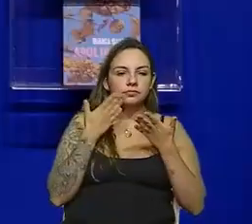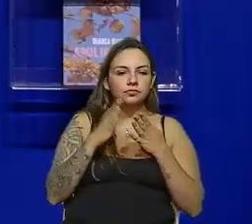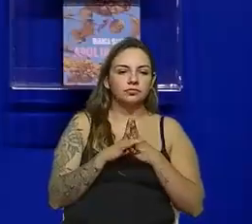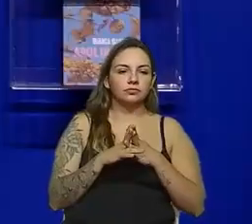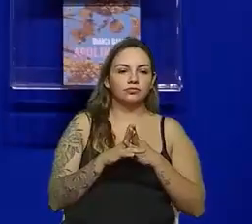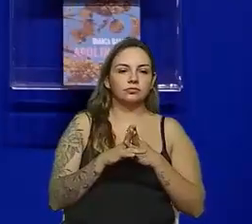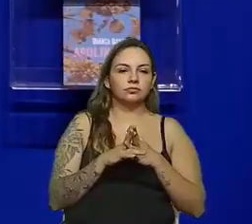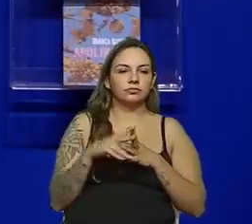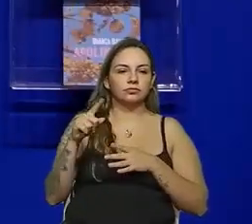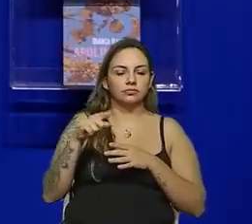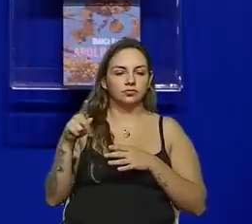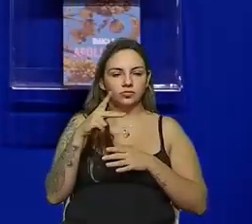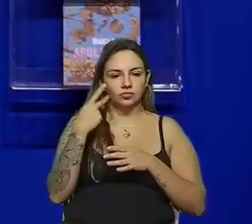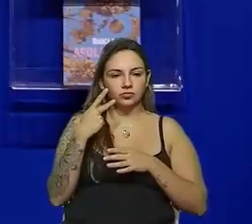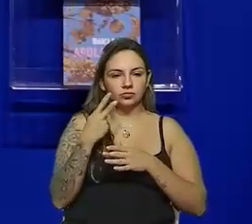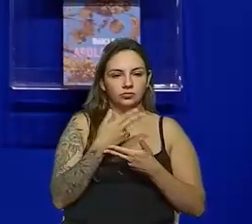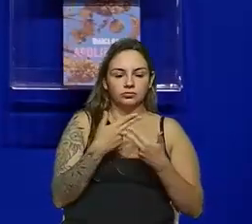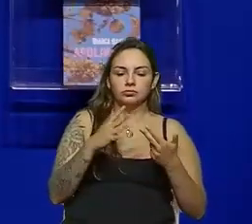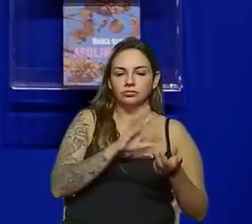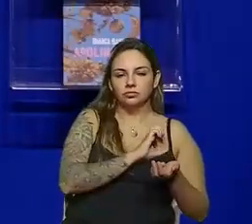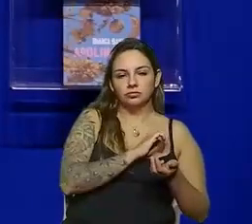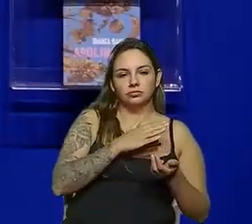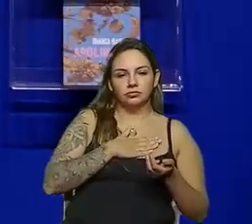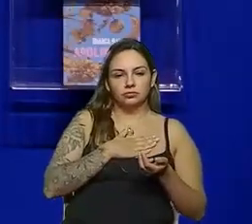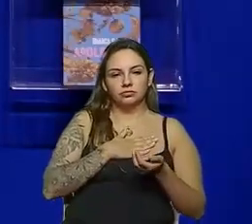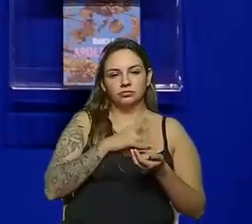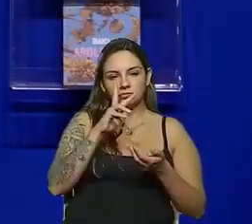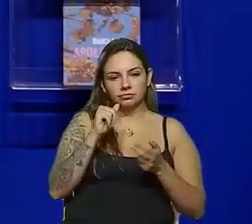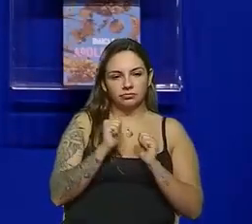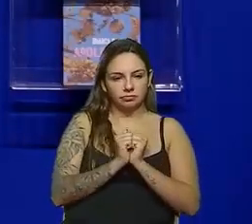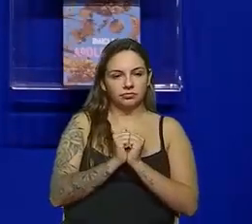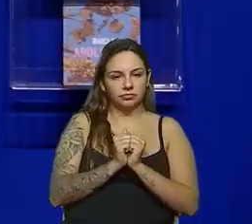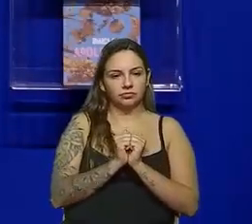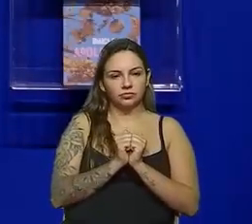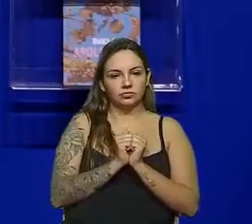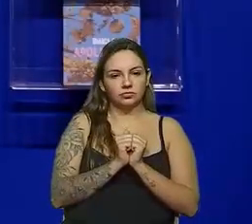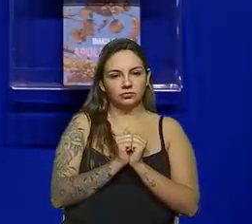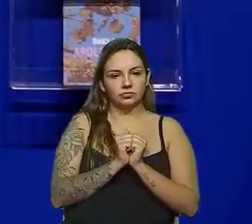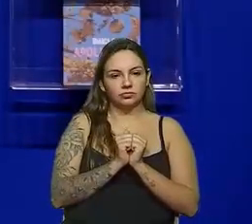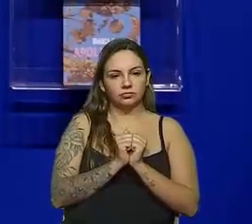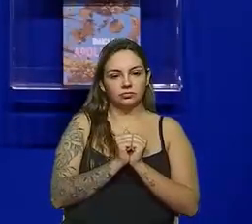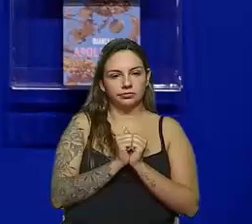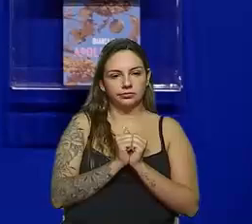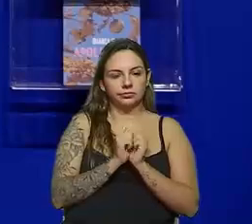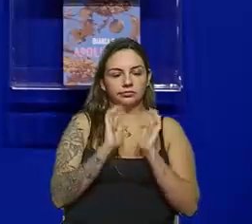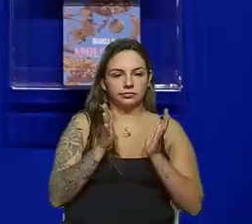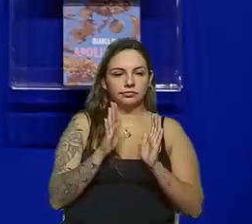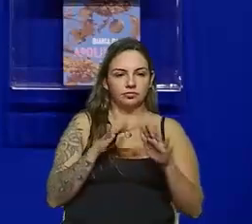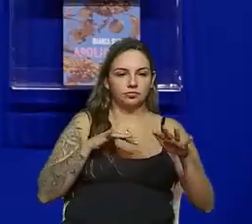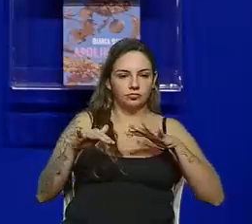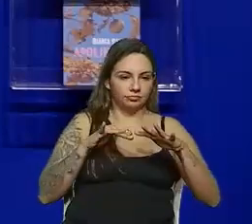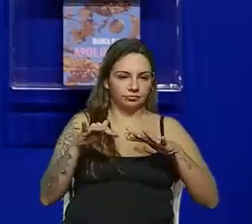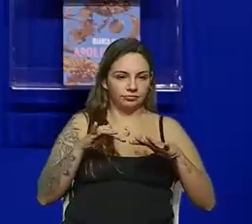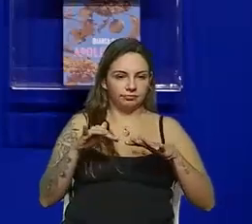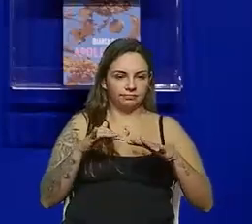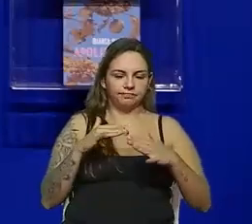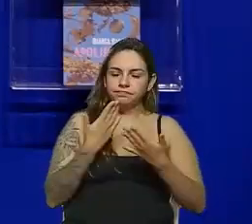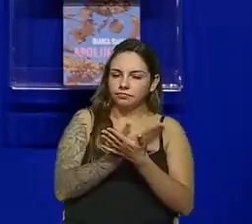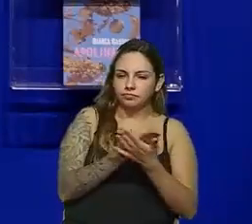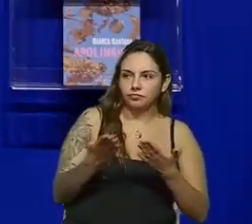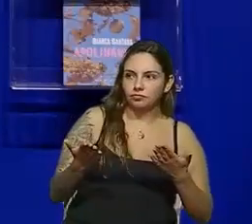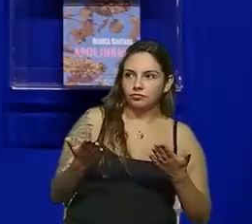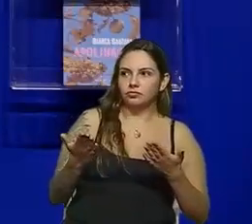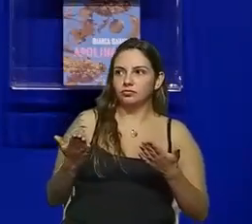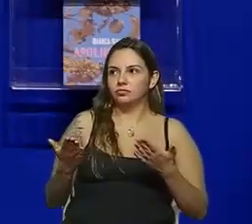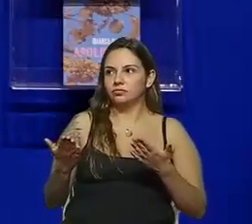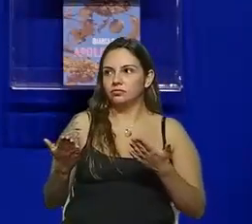né? Você citou aí alguns romances meus que eles vão acompanhando. O Canteiro de Saturno já é sobre o movimento da anistia,